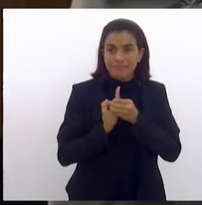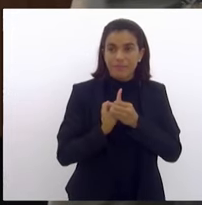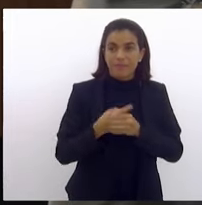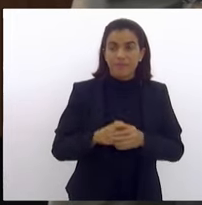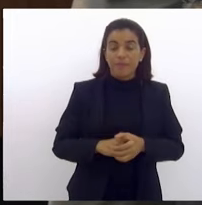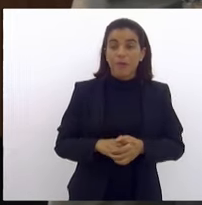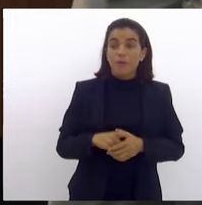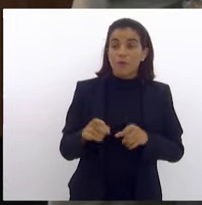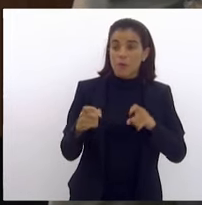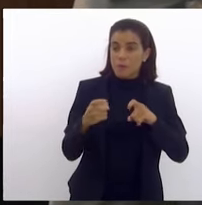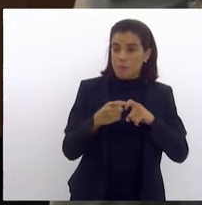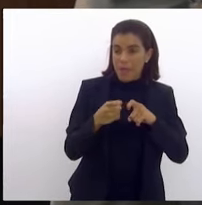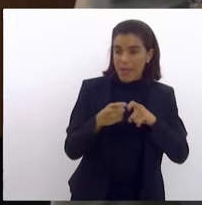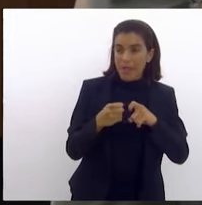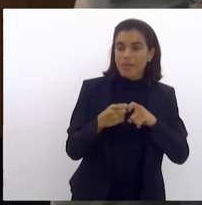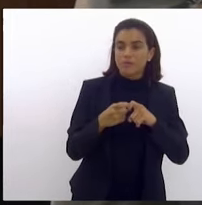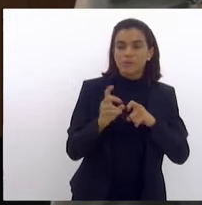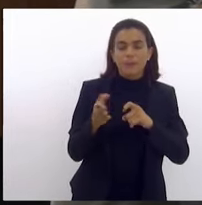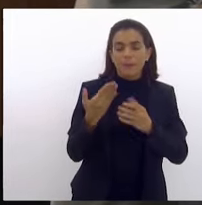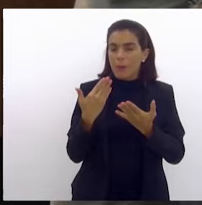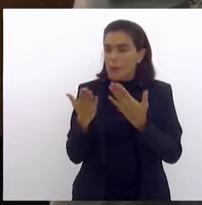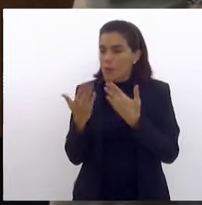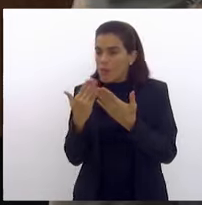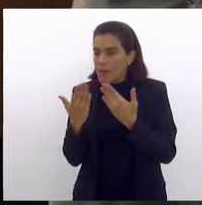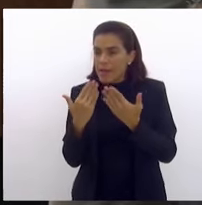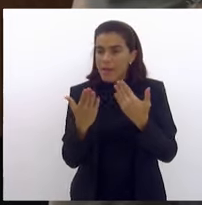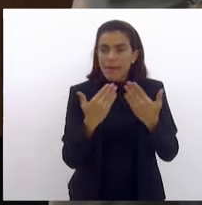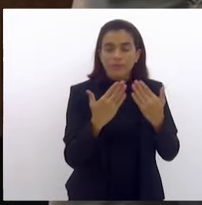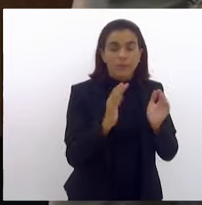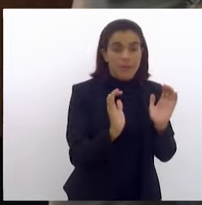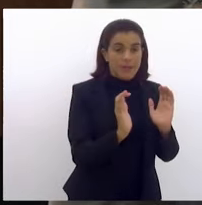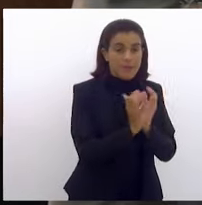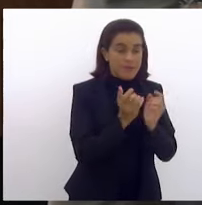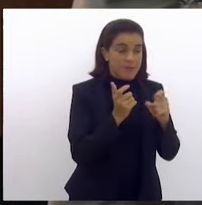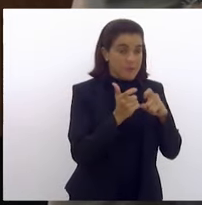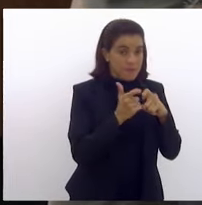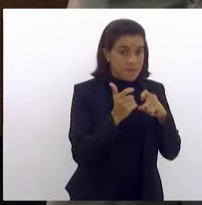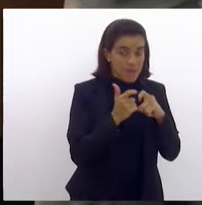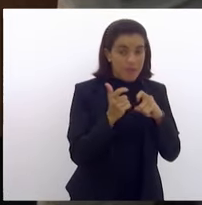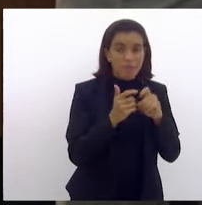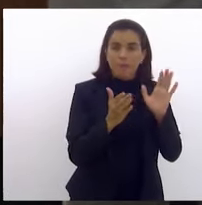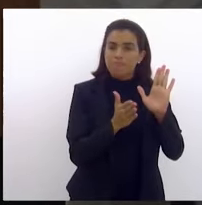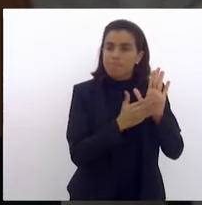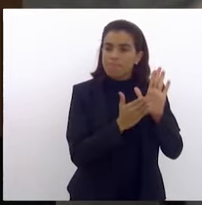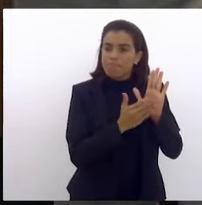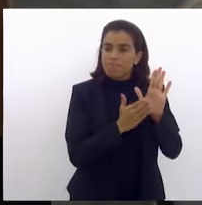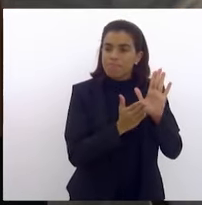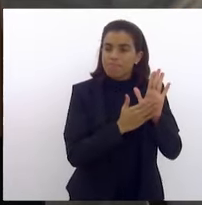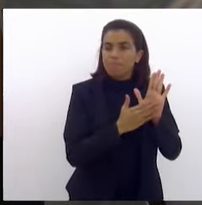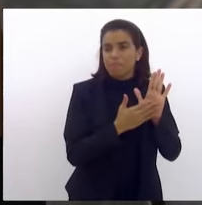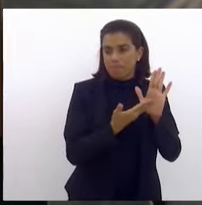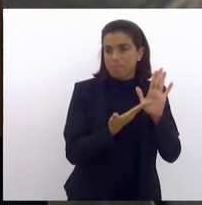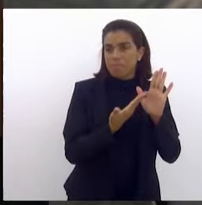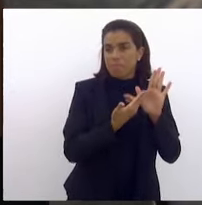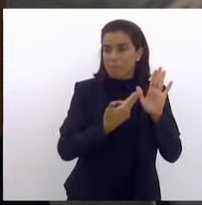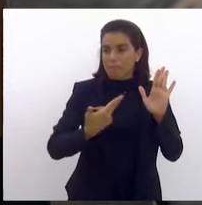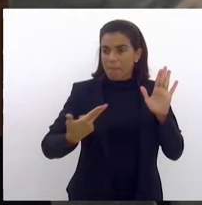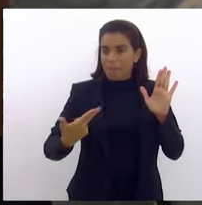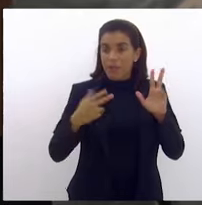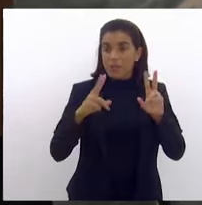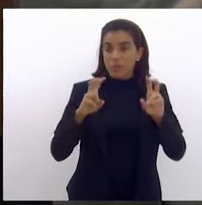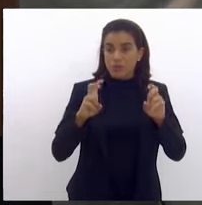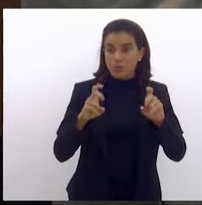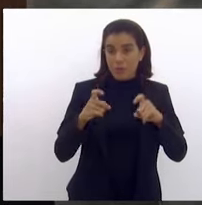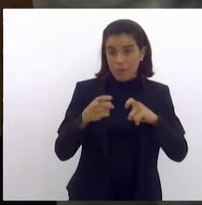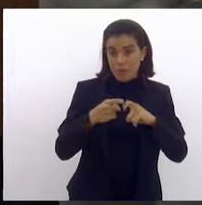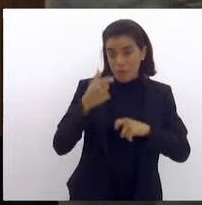Segundo médicos, a gente sempre conversa com equipes de médicos para propor, fazer propostas que tratam sobre a medicina,